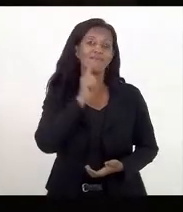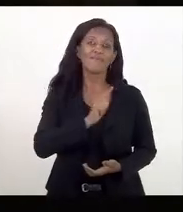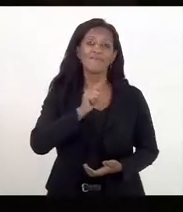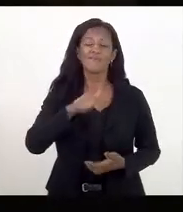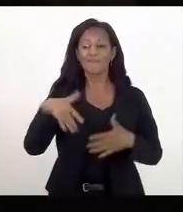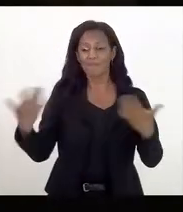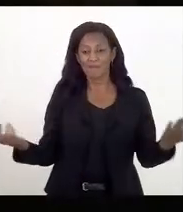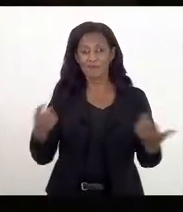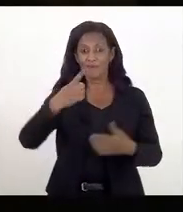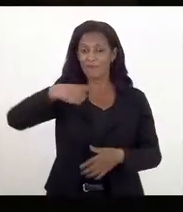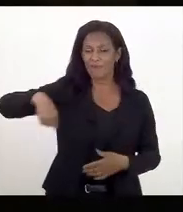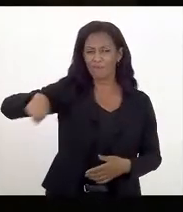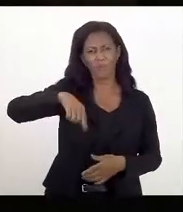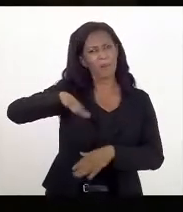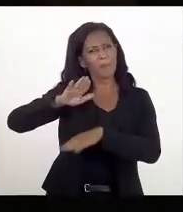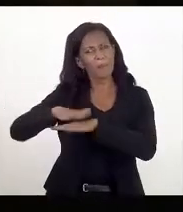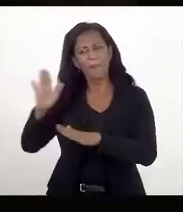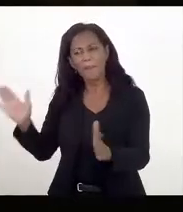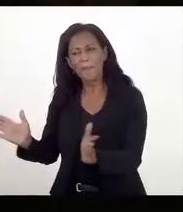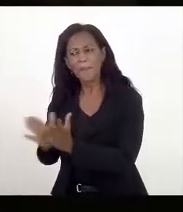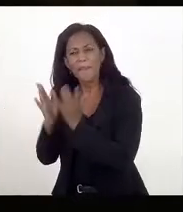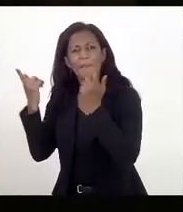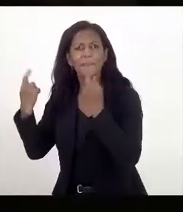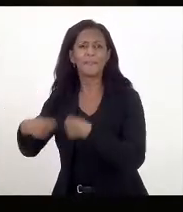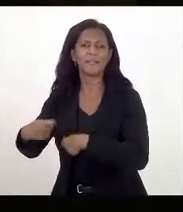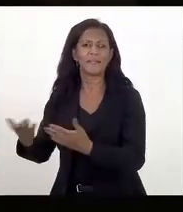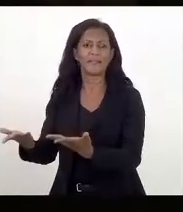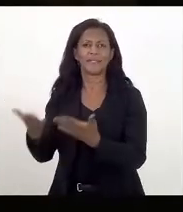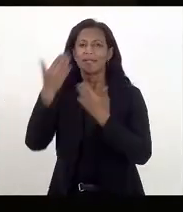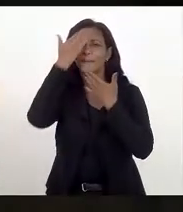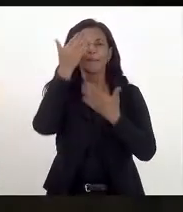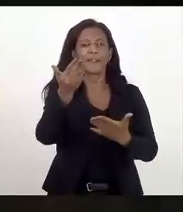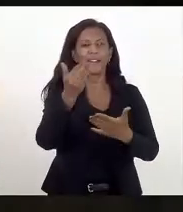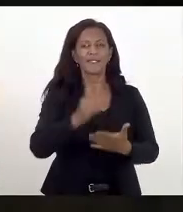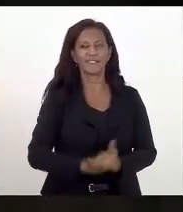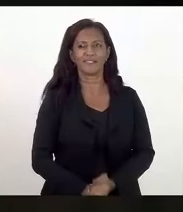são aqueles mais carentes e que mais precisam. Muito obrigada.